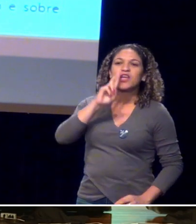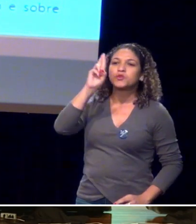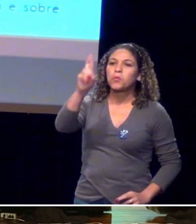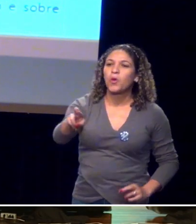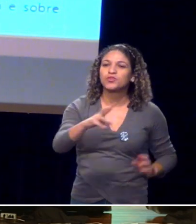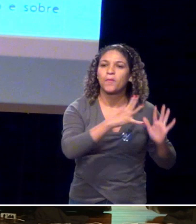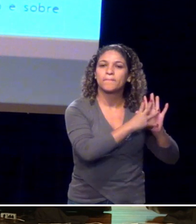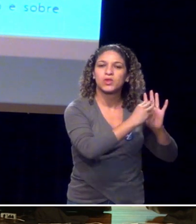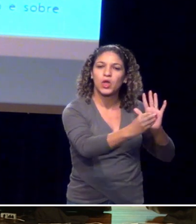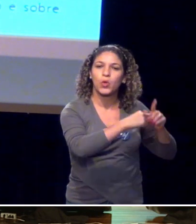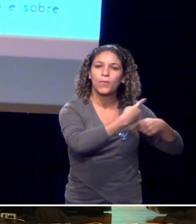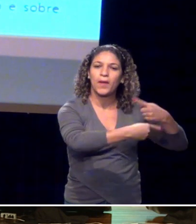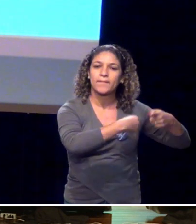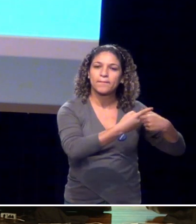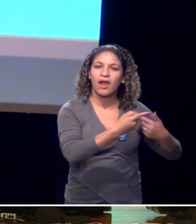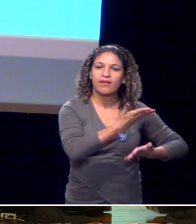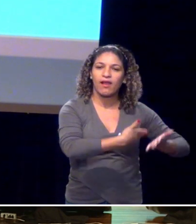projeto nesta relação.